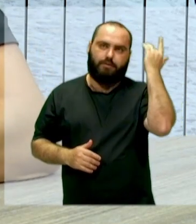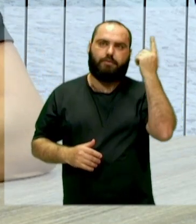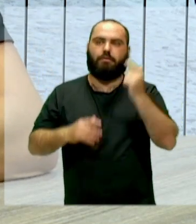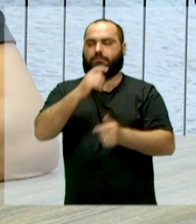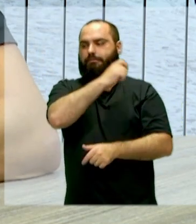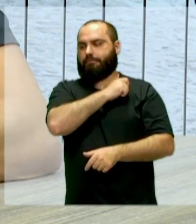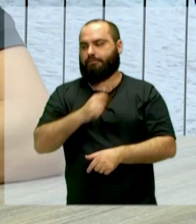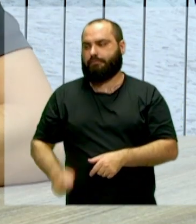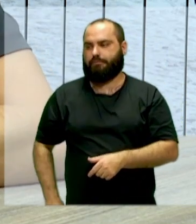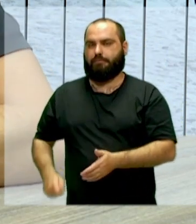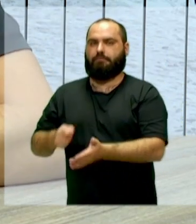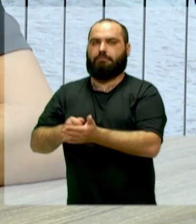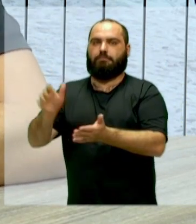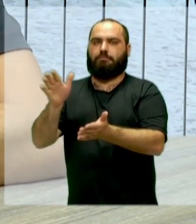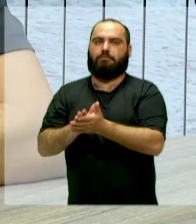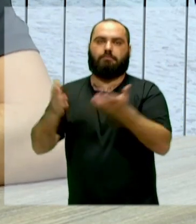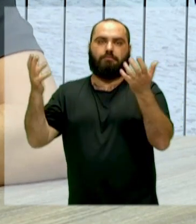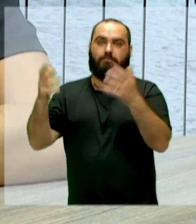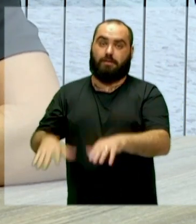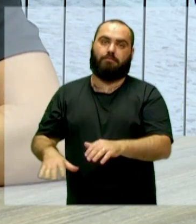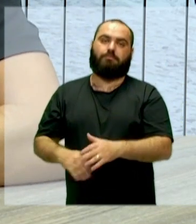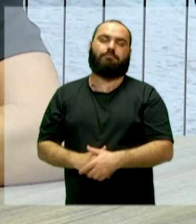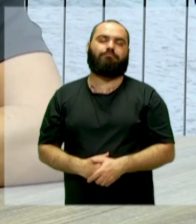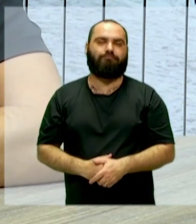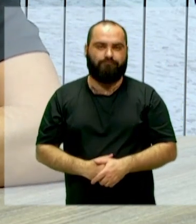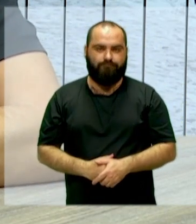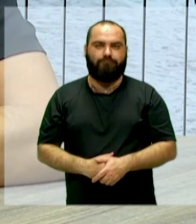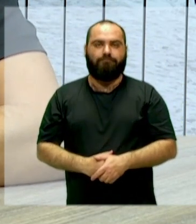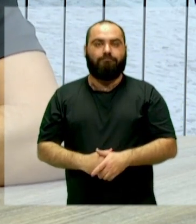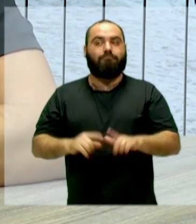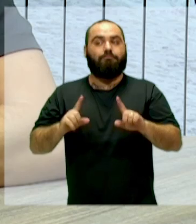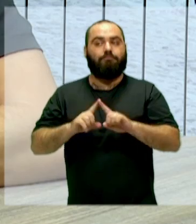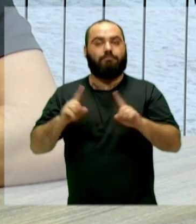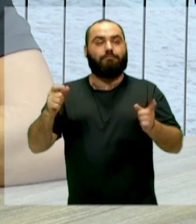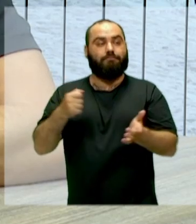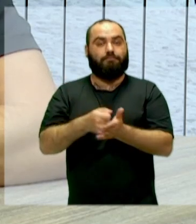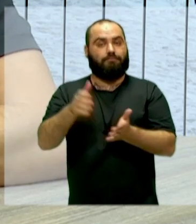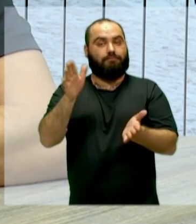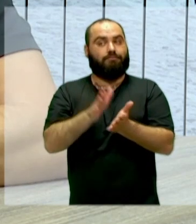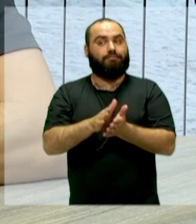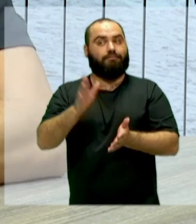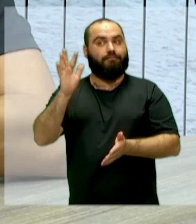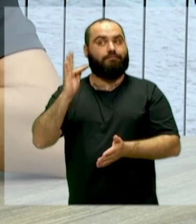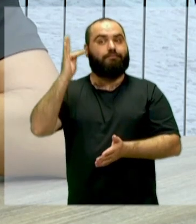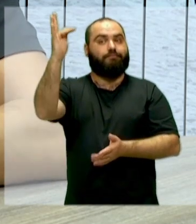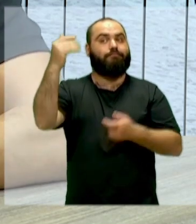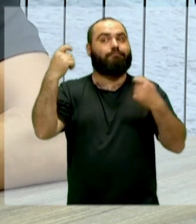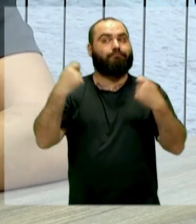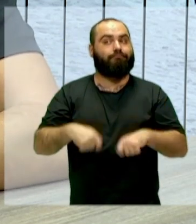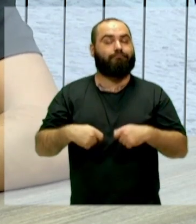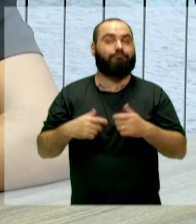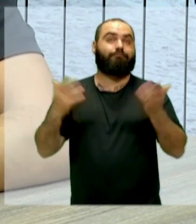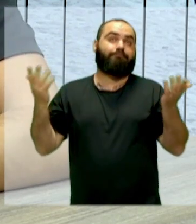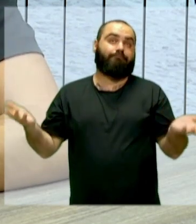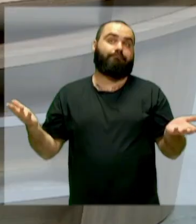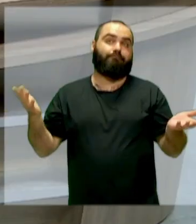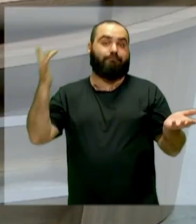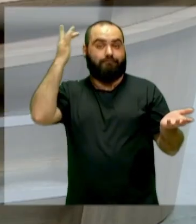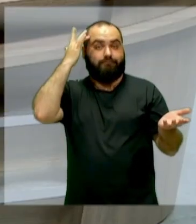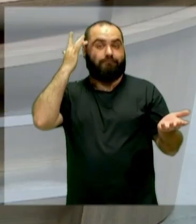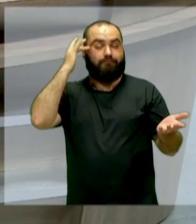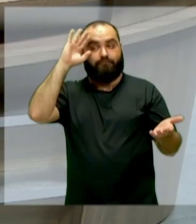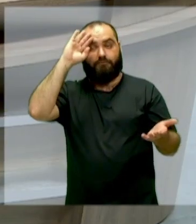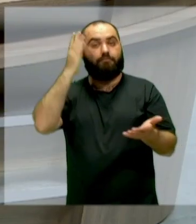não separo eu não morro diretamente né mas talvez a multa um dia seja necessária Mas eu ainda prefiro acreditar que as